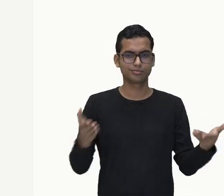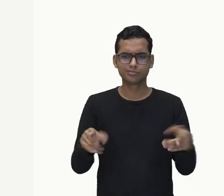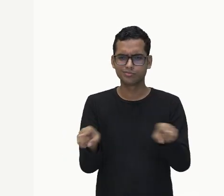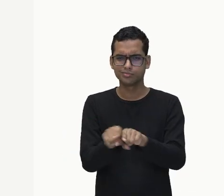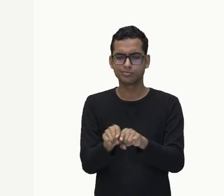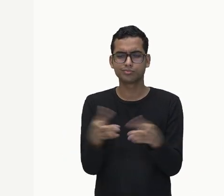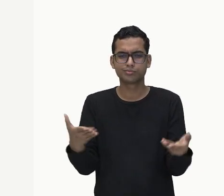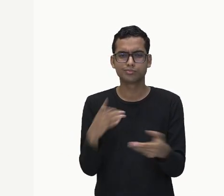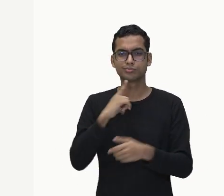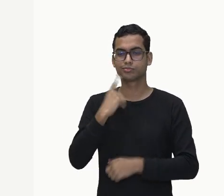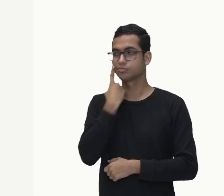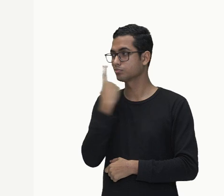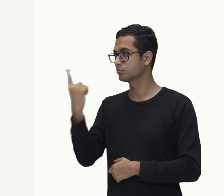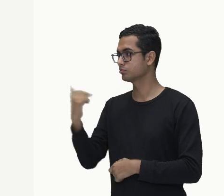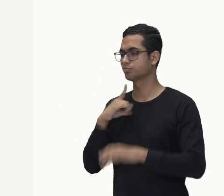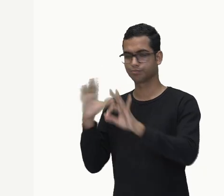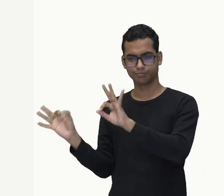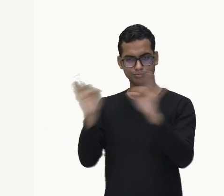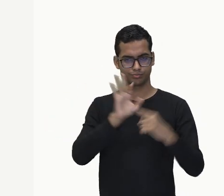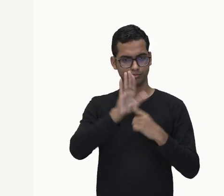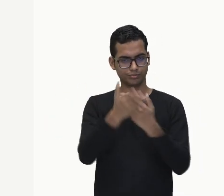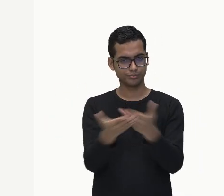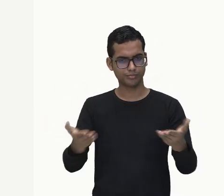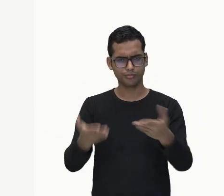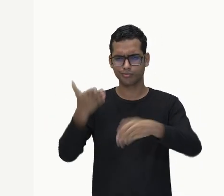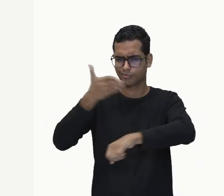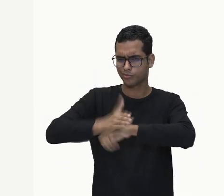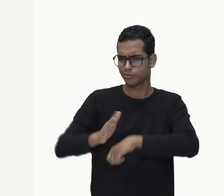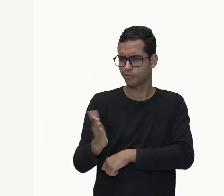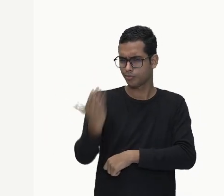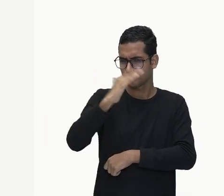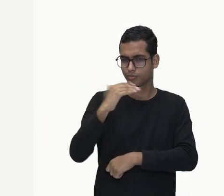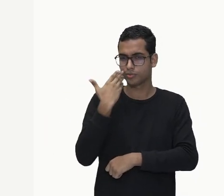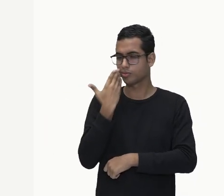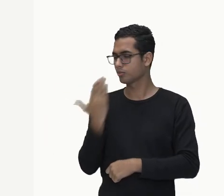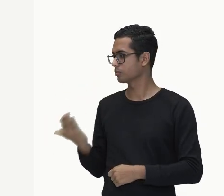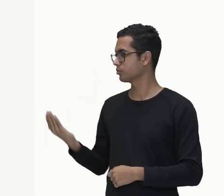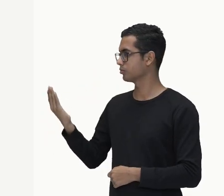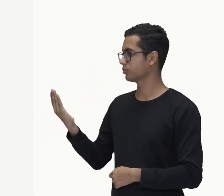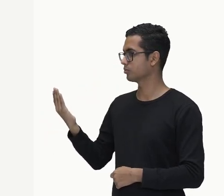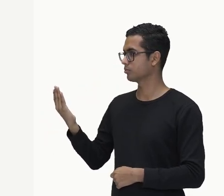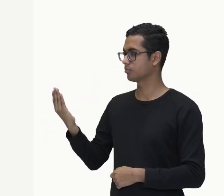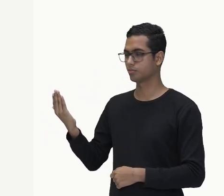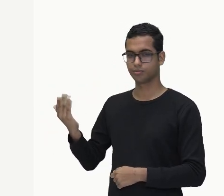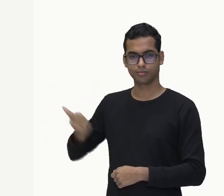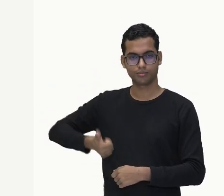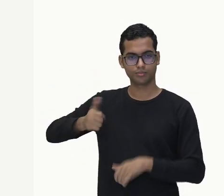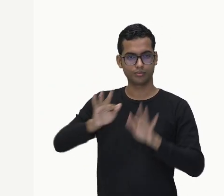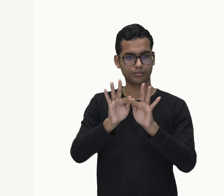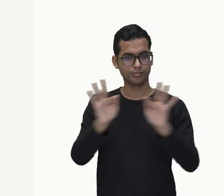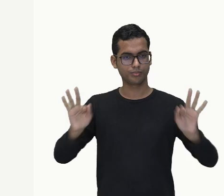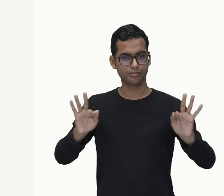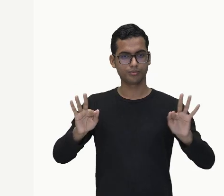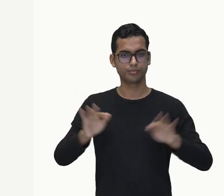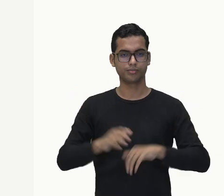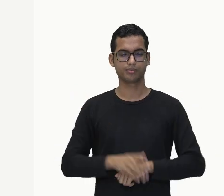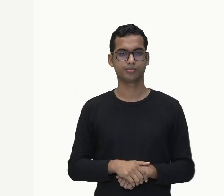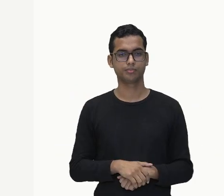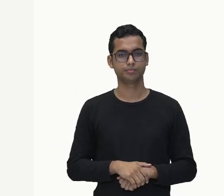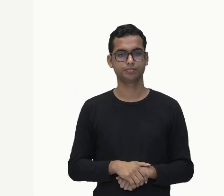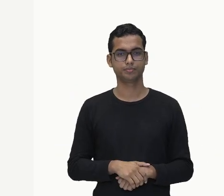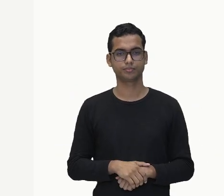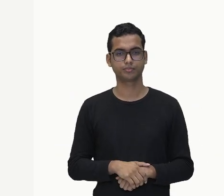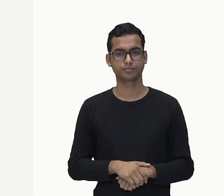temos para apresentar. Vamos colocar em prática. Pablito e Ana, quando eram niños, o verbo